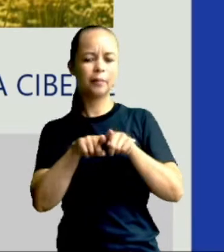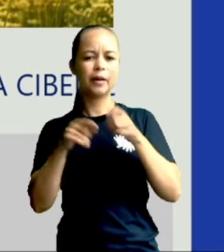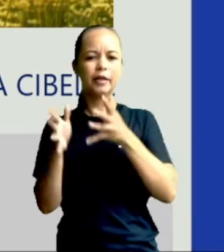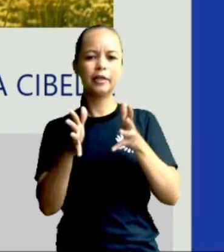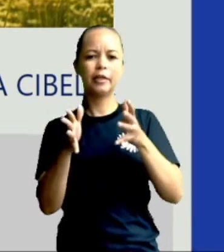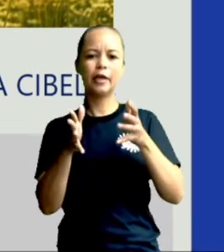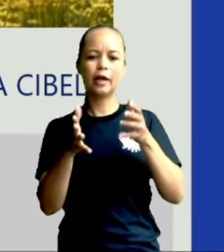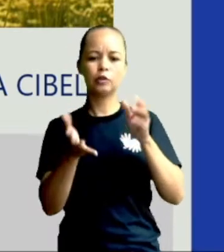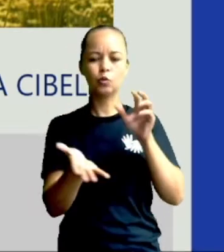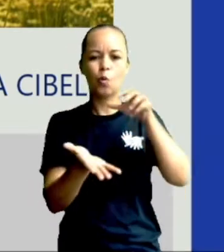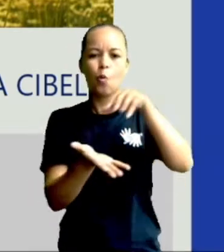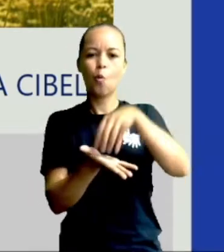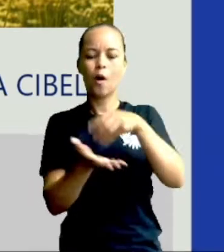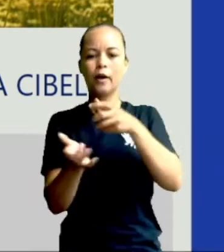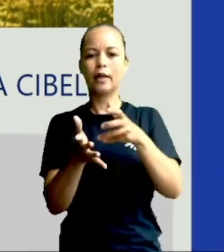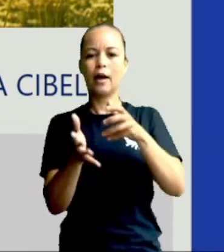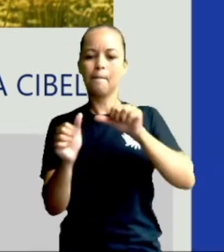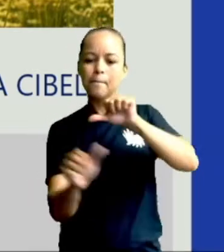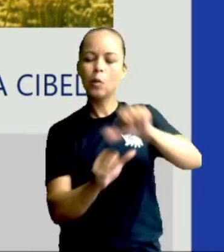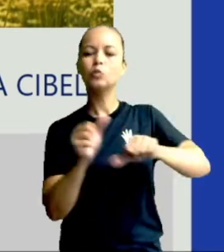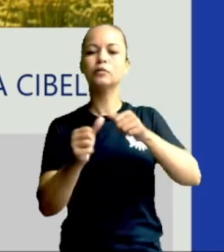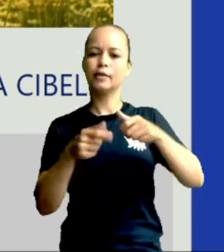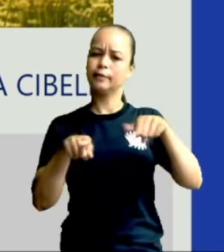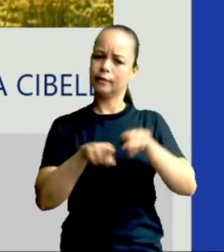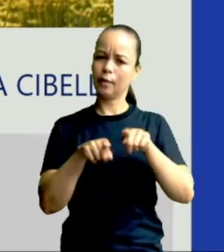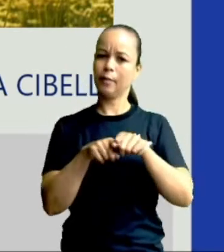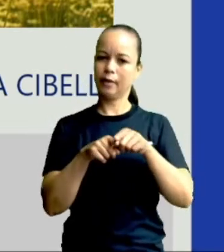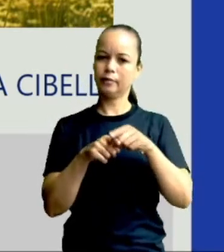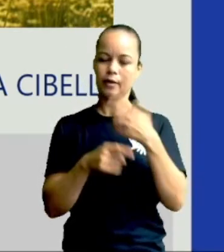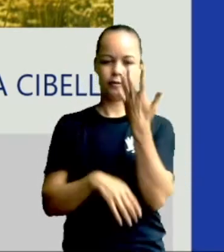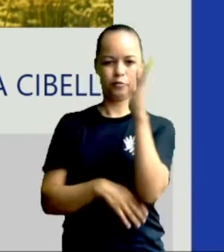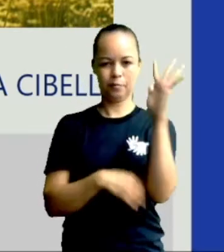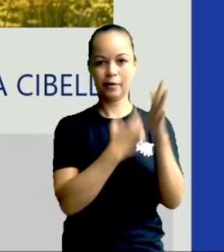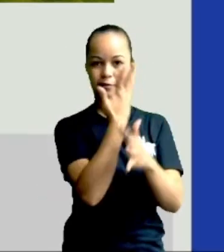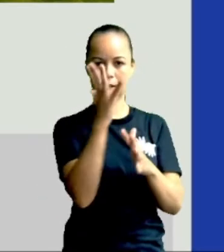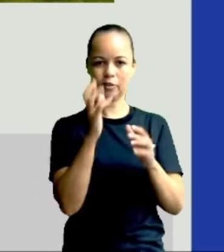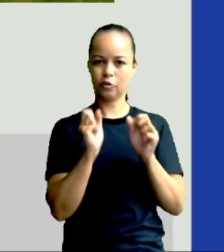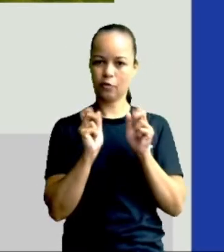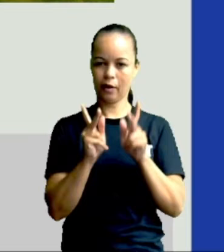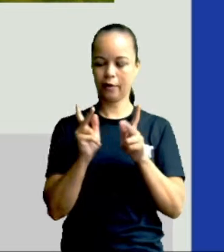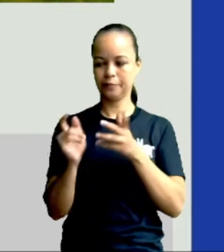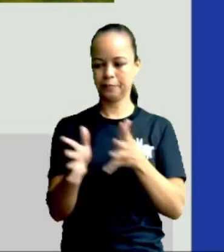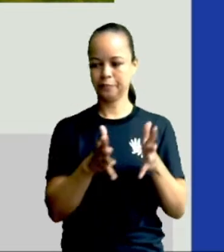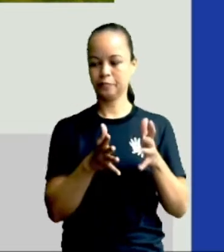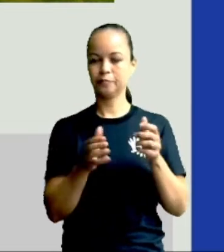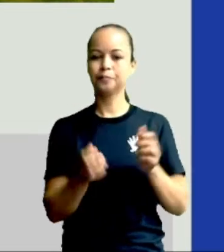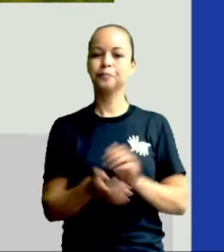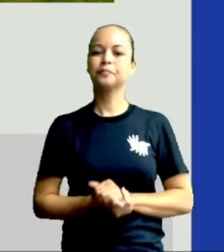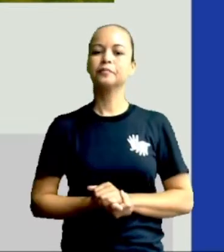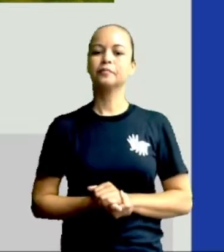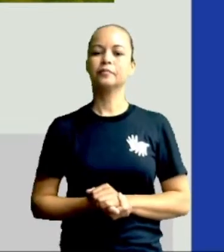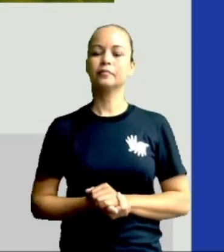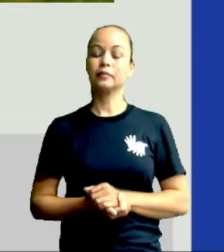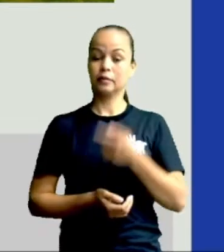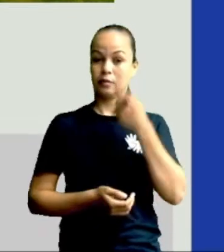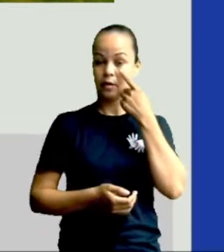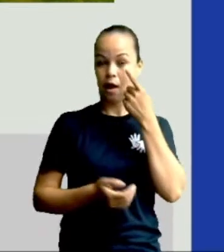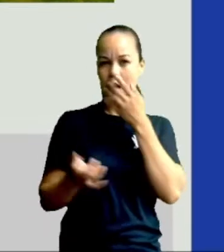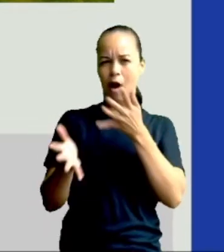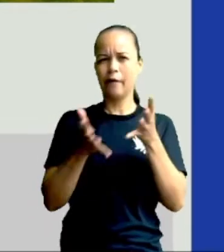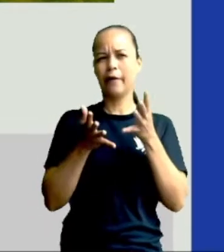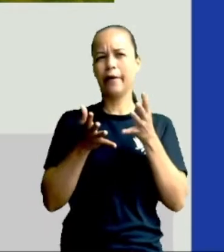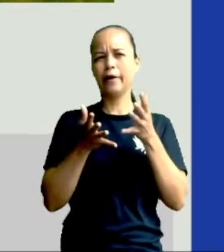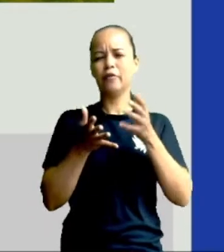na mudança dessas paisagens também, tá bom? Vamos lá, junto comigo? Vejam só, existem